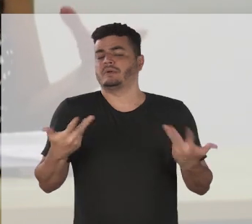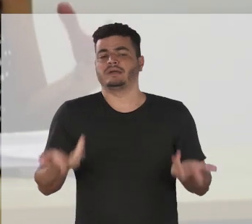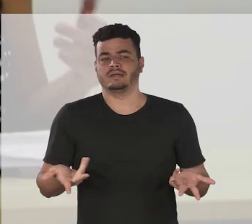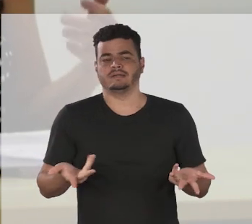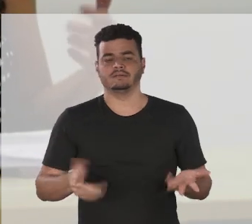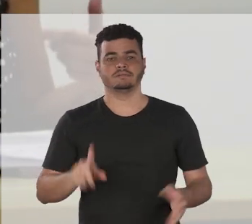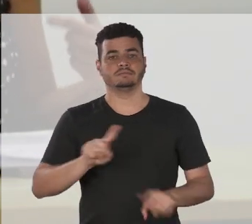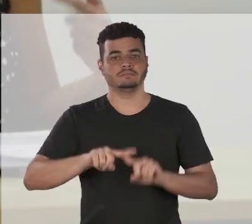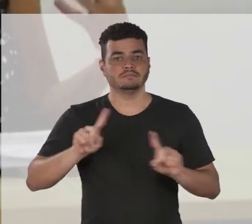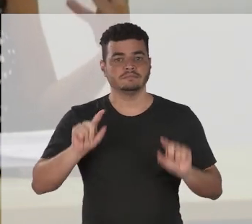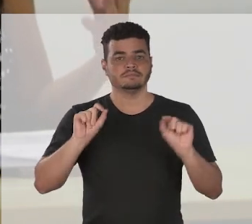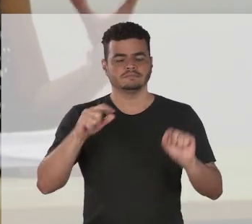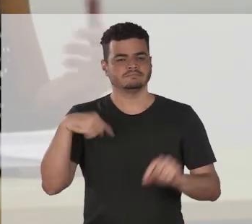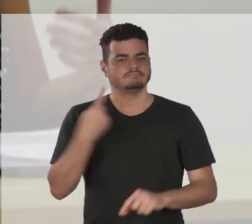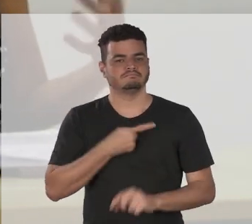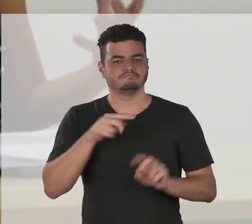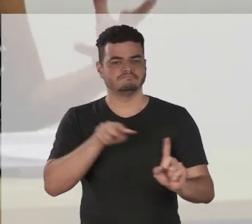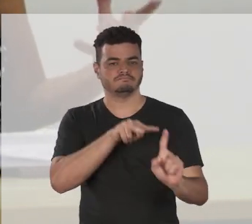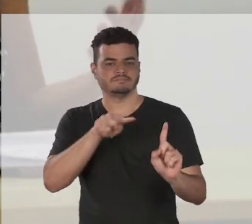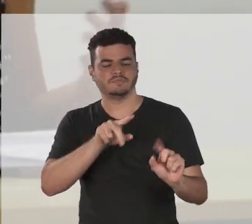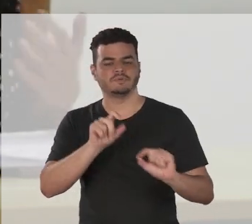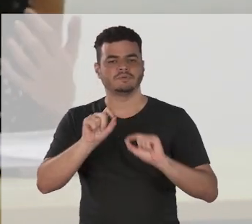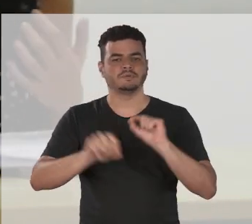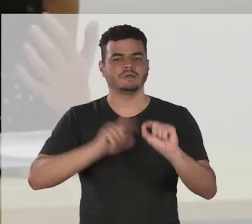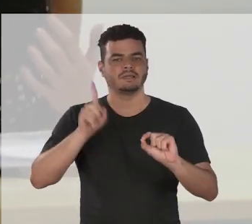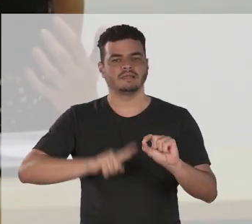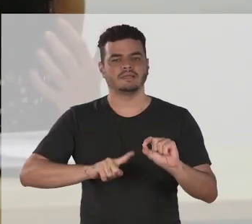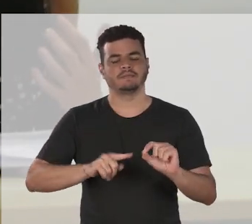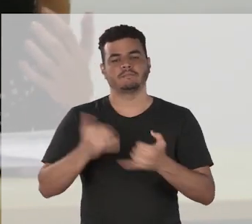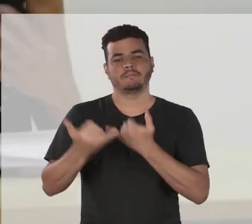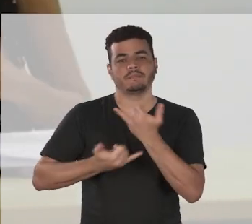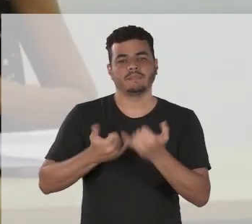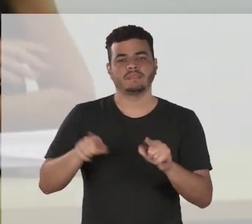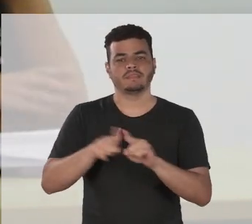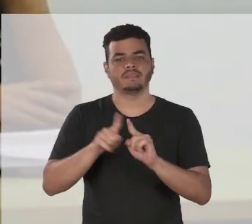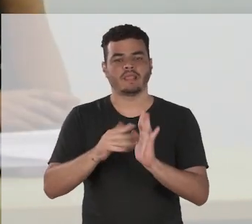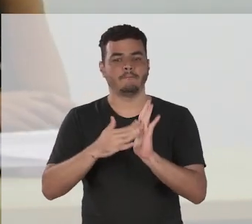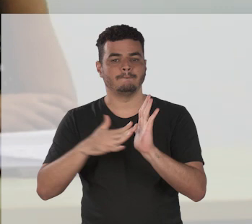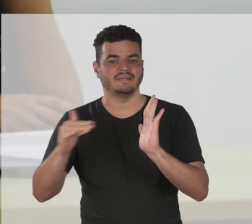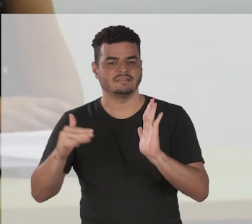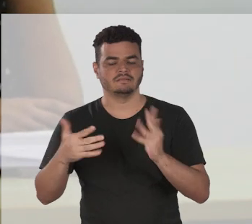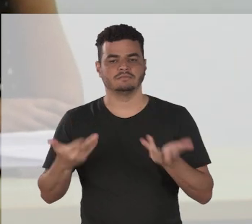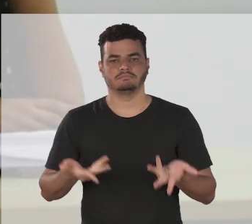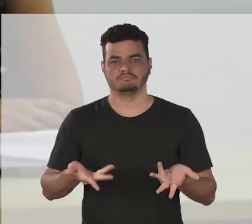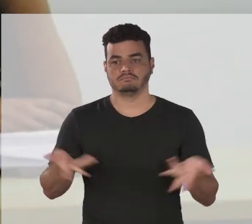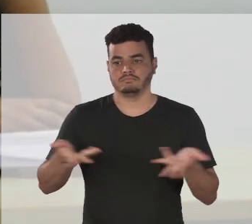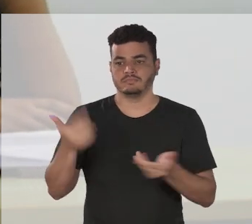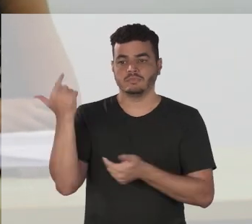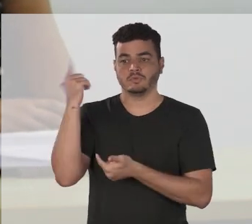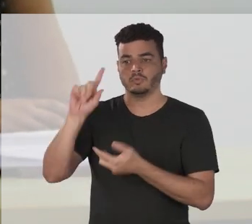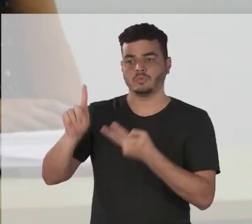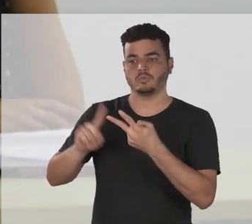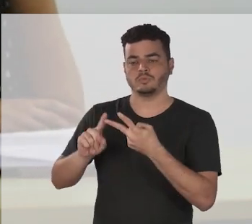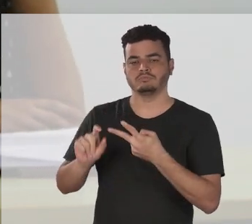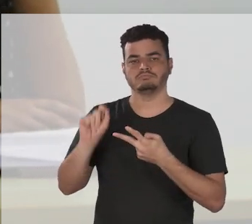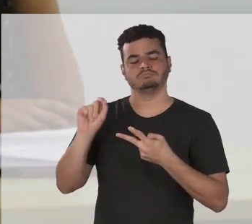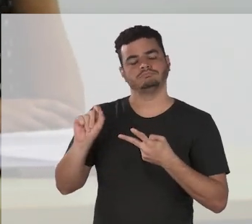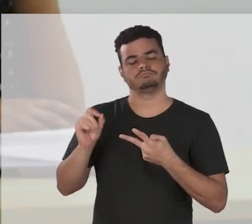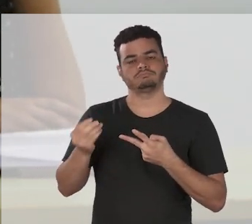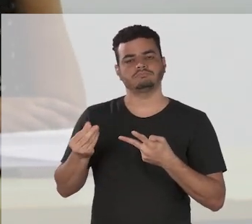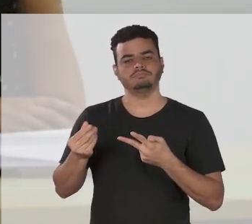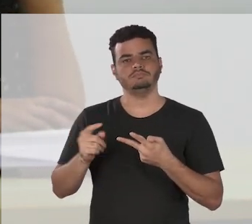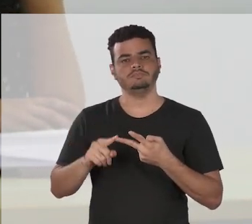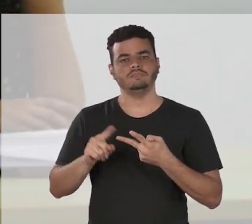terrível? Se não se vê apenas justamente o ponto lúdico estético. E por outra parte, esta é uma obra argentina